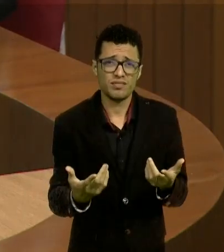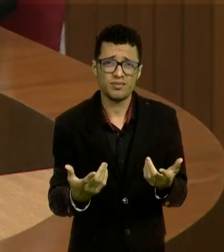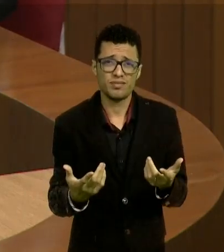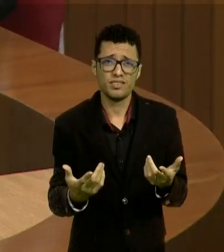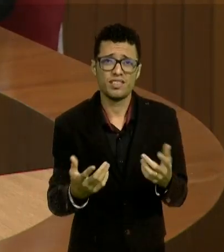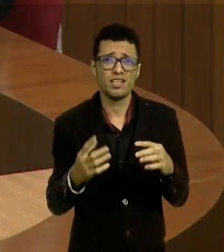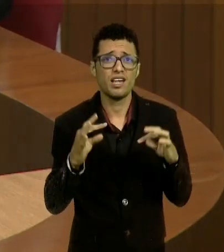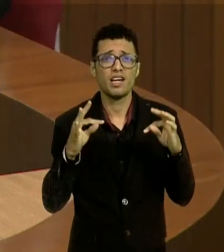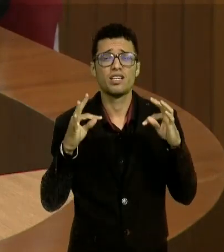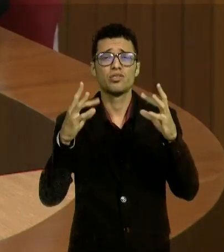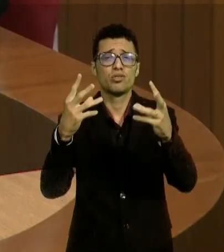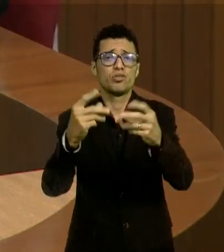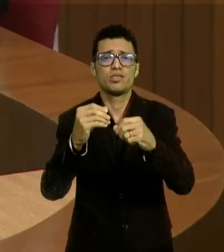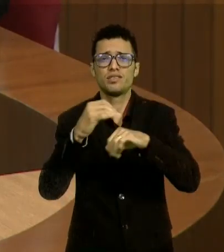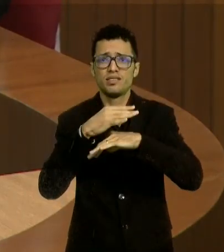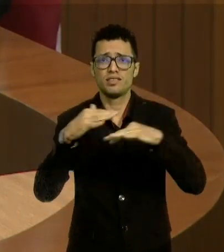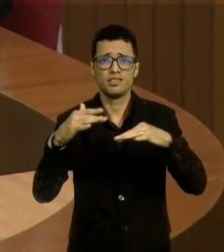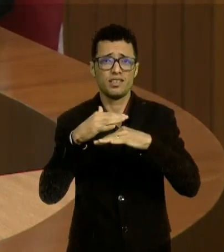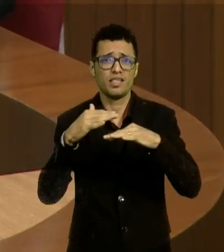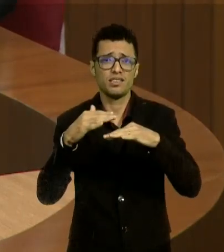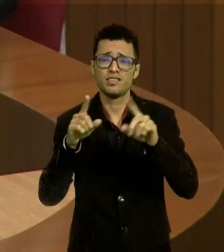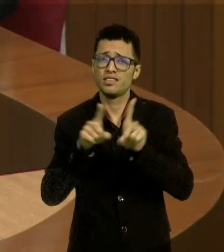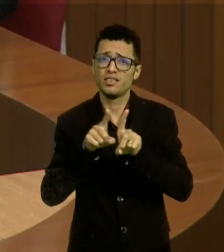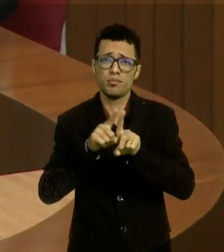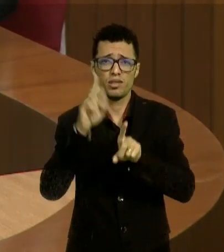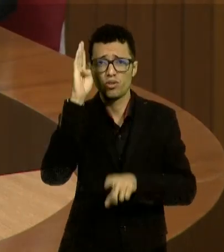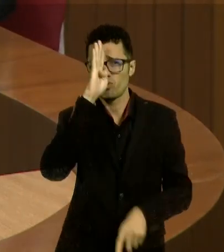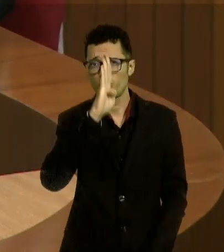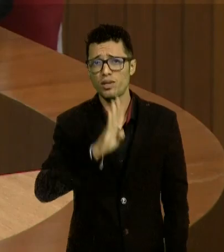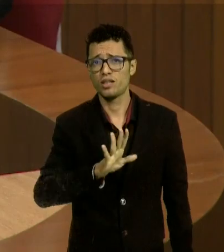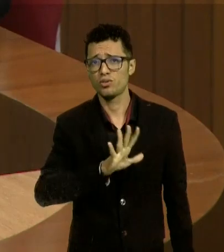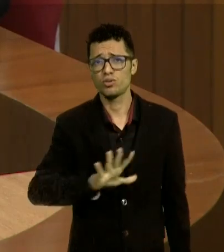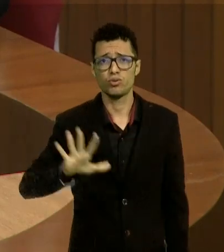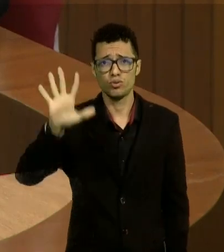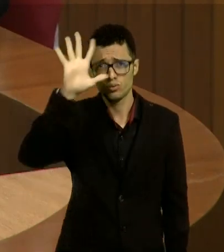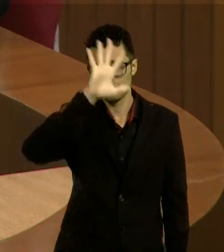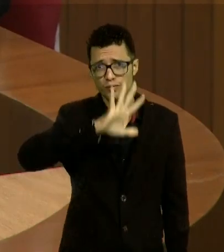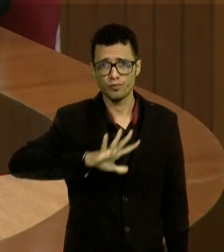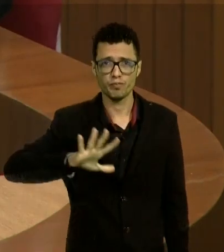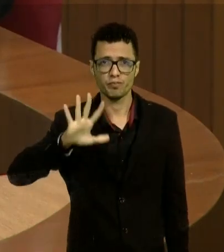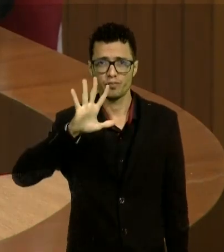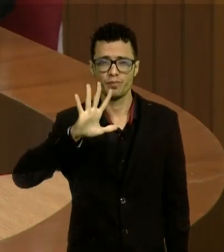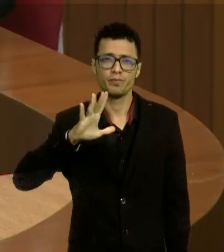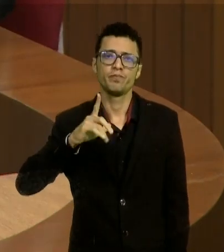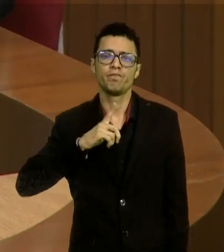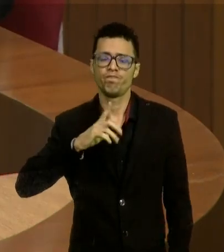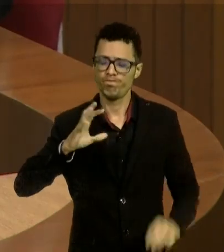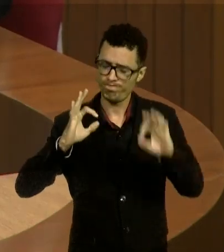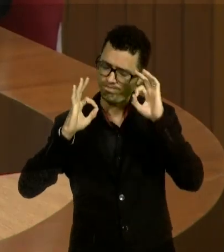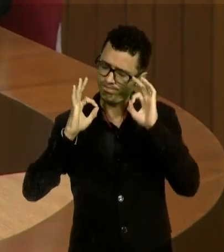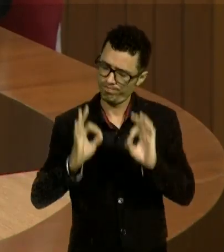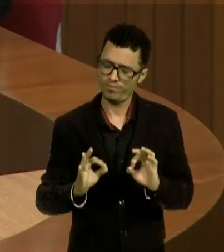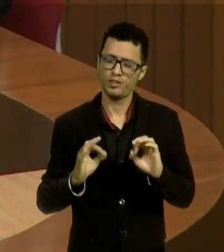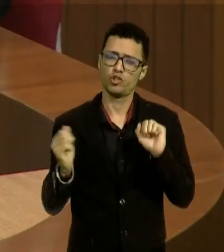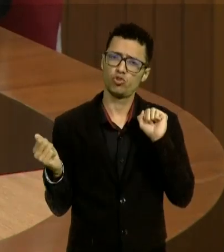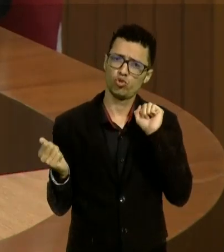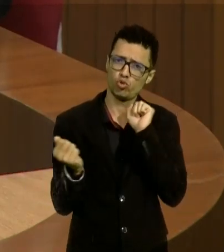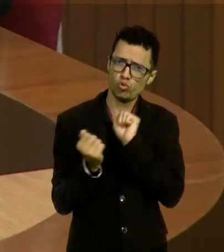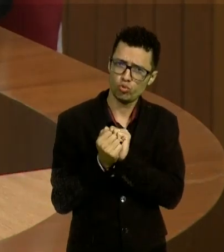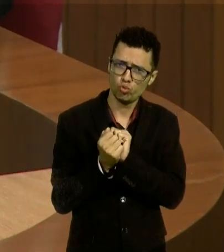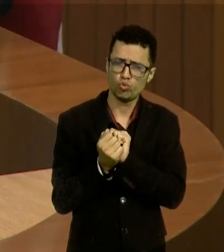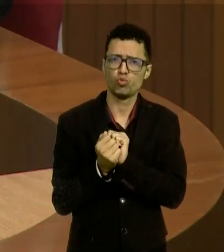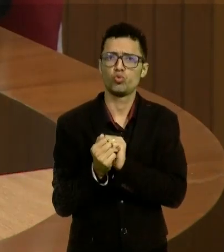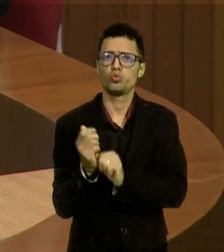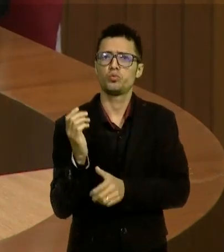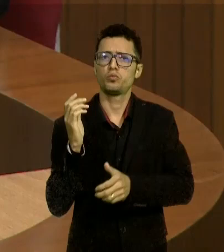Maranhão, como do Brasil. Mas aqui queria dizer que eu tenho certeza que juntos, em parcerias